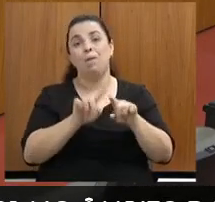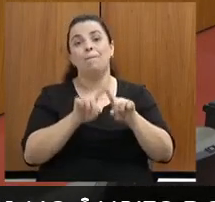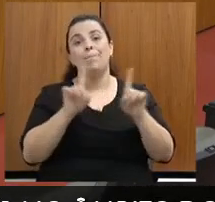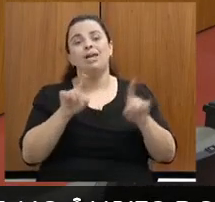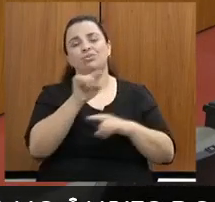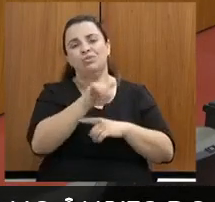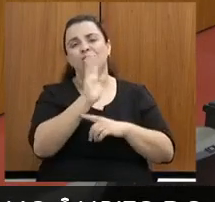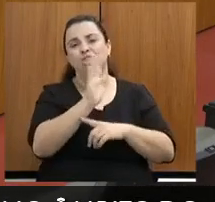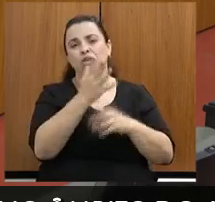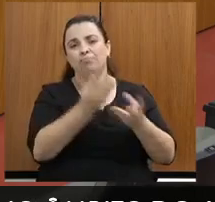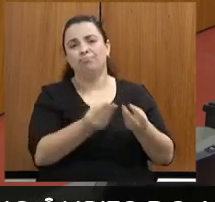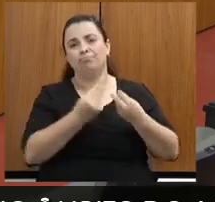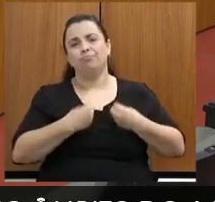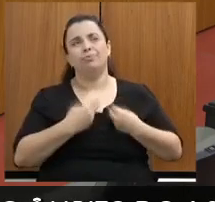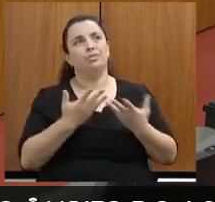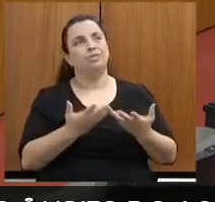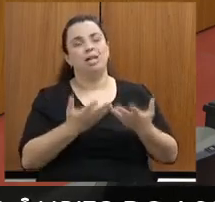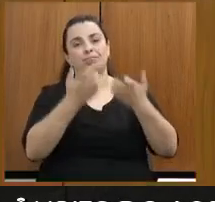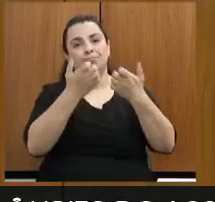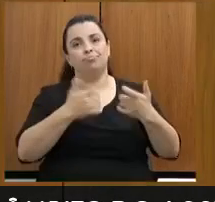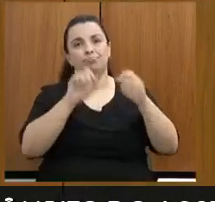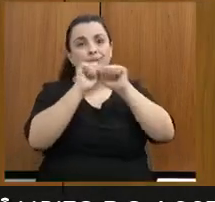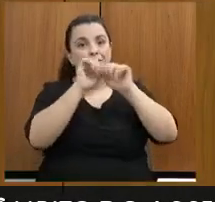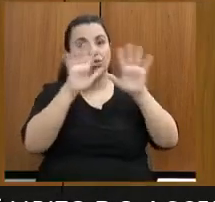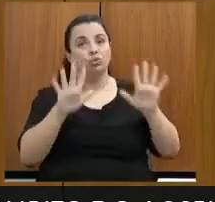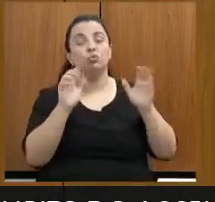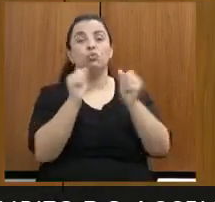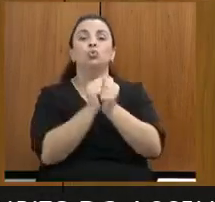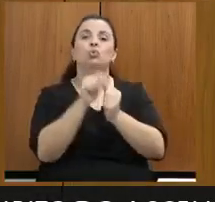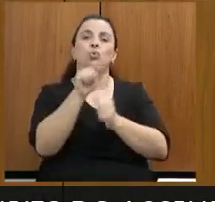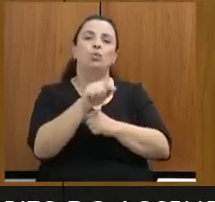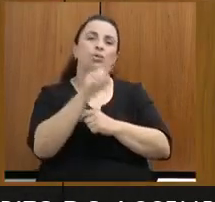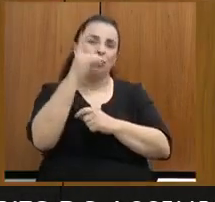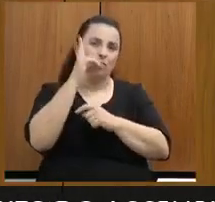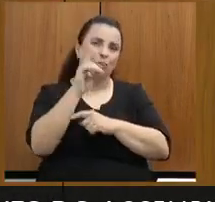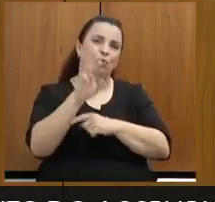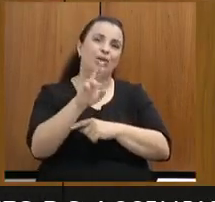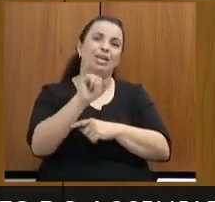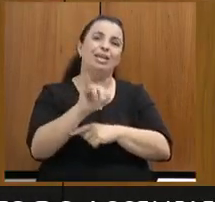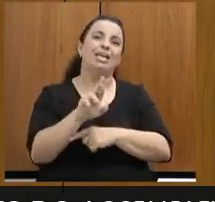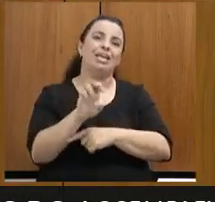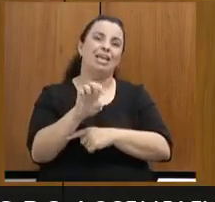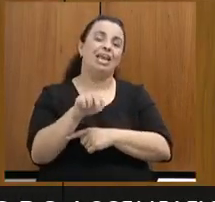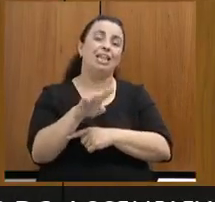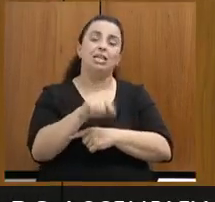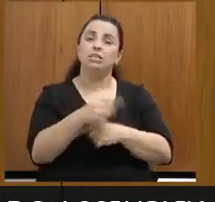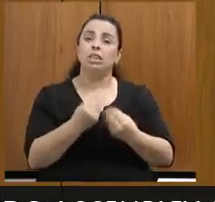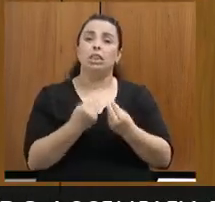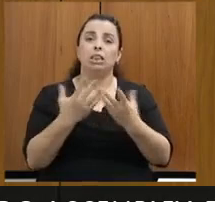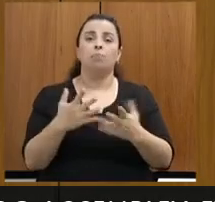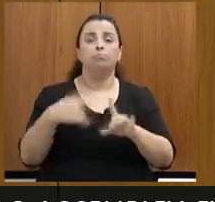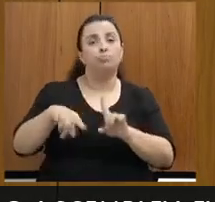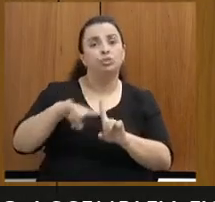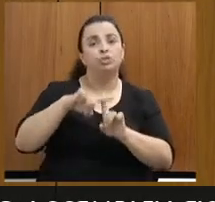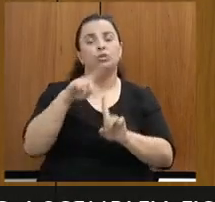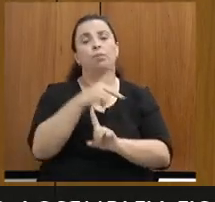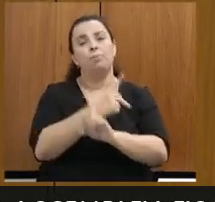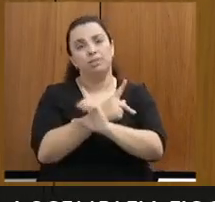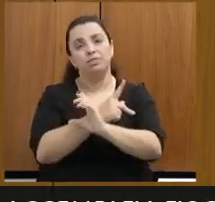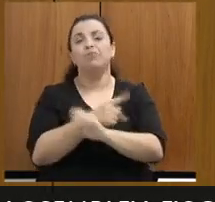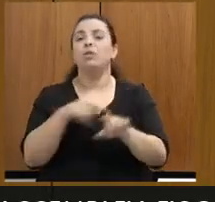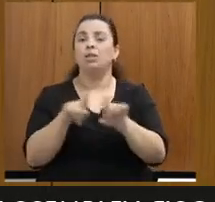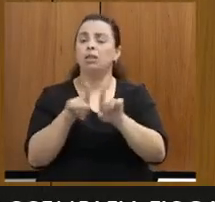que eu sou trás enquanto chefe da Polícia Civil junto com a doutora Irene e isso é muito positivo para polícia civil e muito positivo para